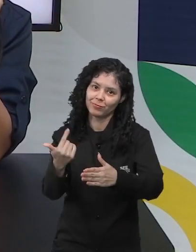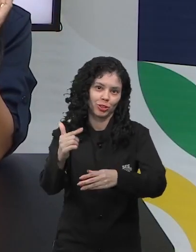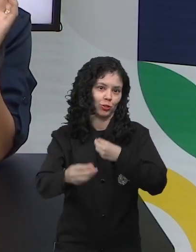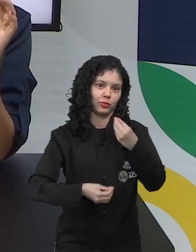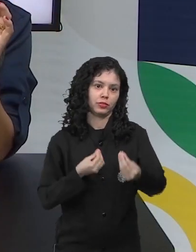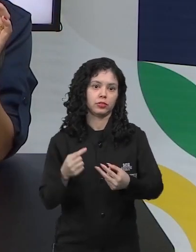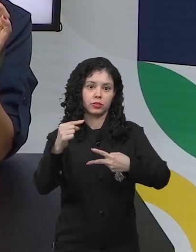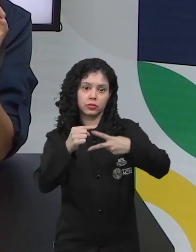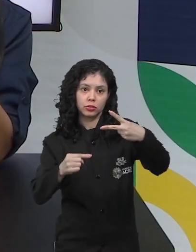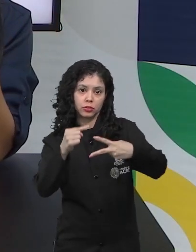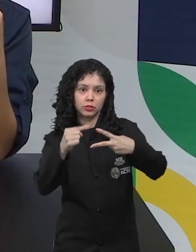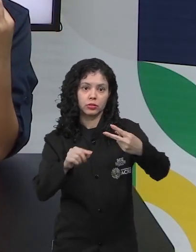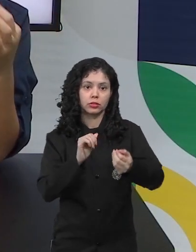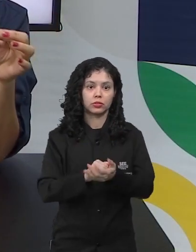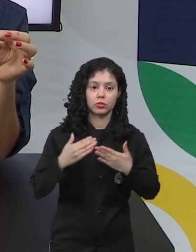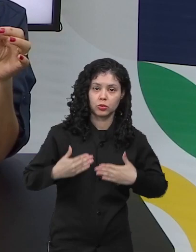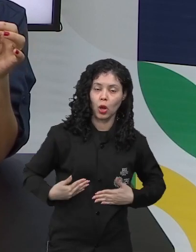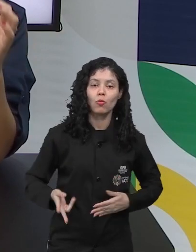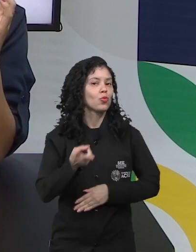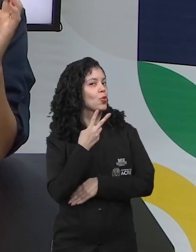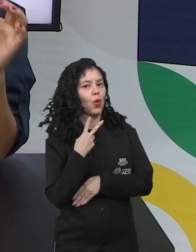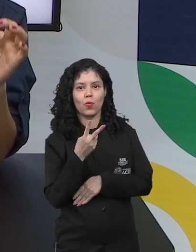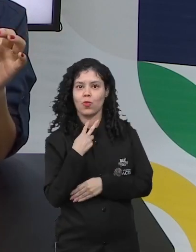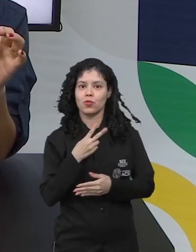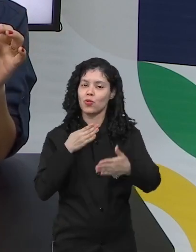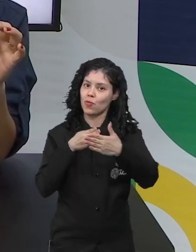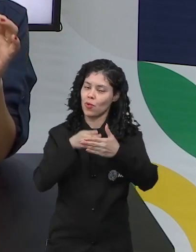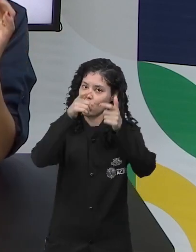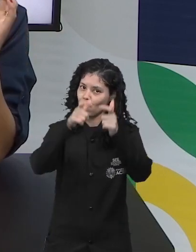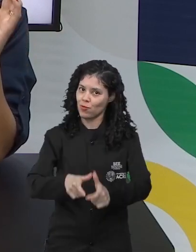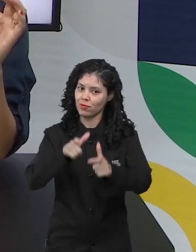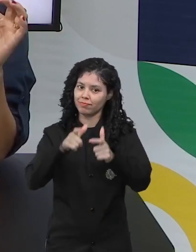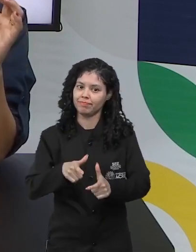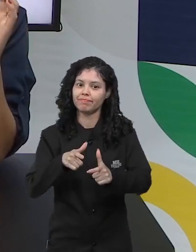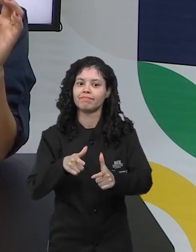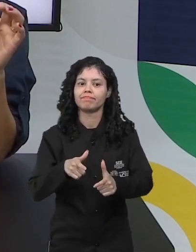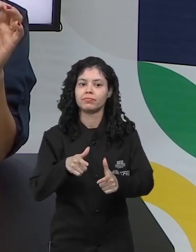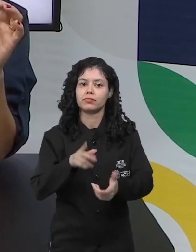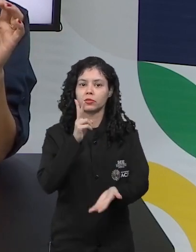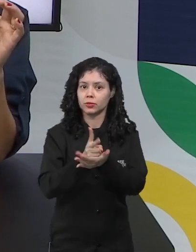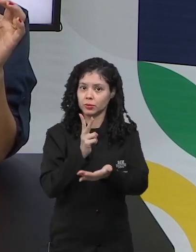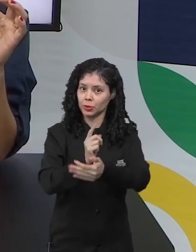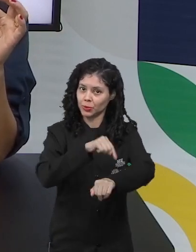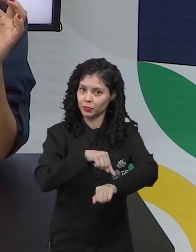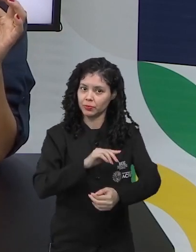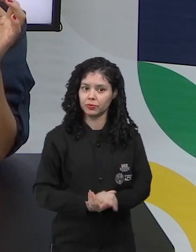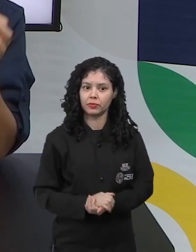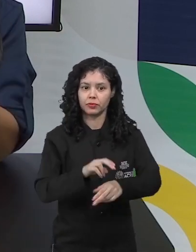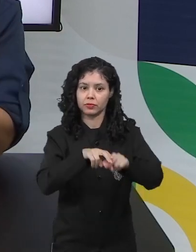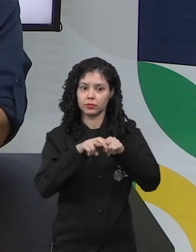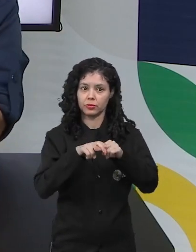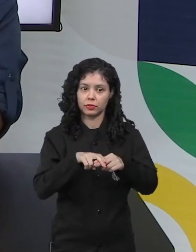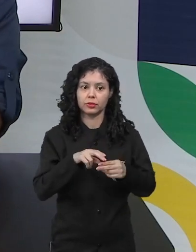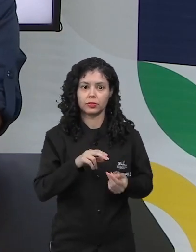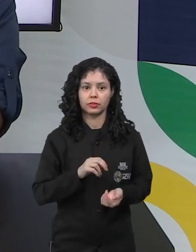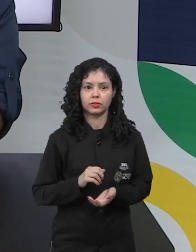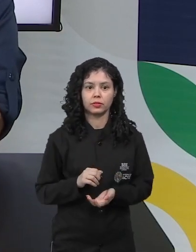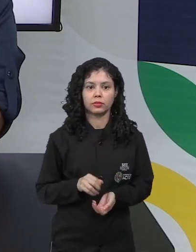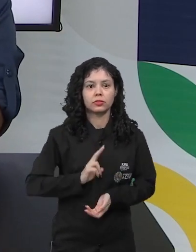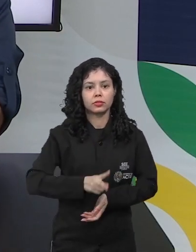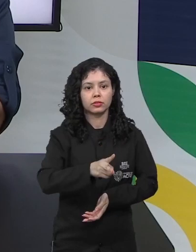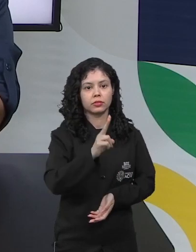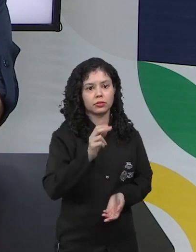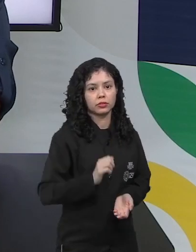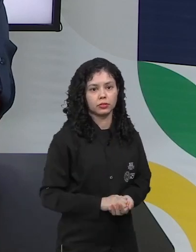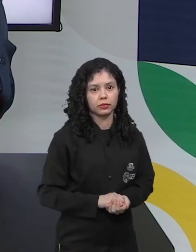impenetrabilidade. Então, dois corpos não podem ali ocupar o mesmo espaço ao mesmo tempo. Por isso aqui, ó, que o papel ele